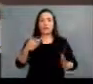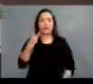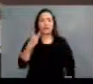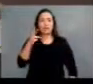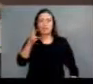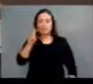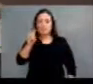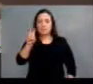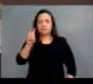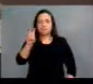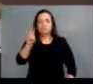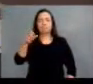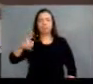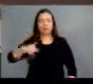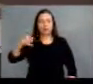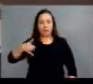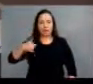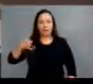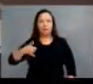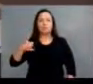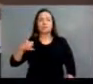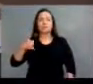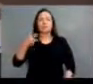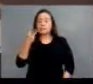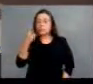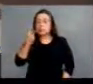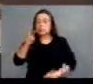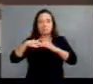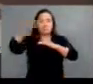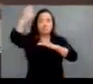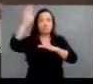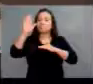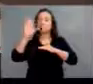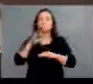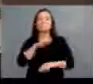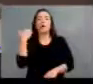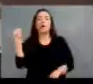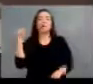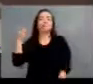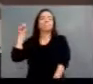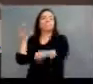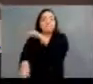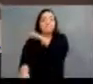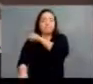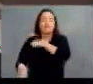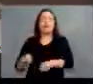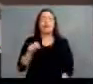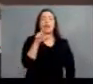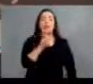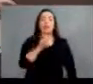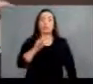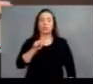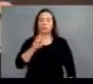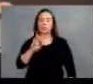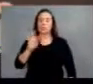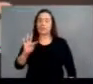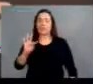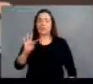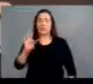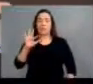supera 35 anos. A LGBTfobia, ela se manifesta em